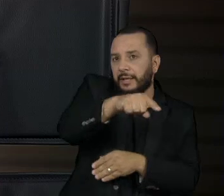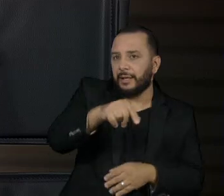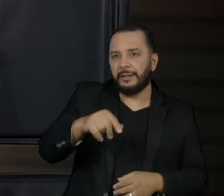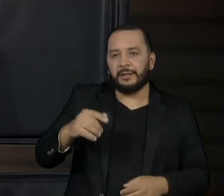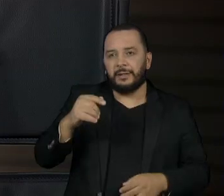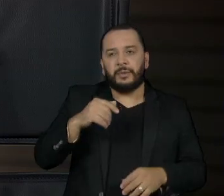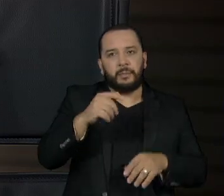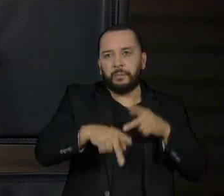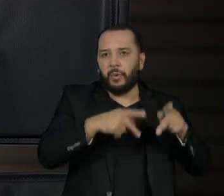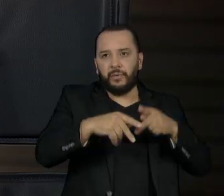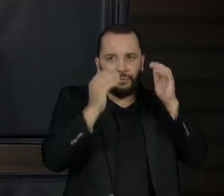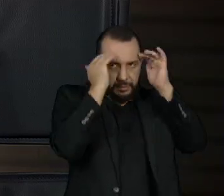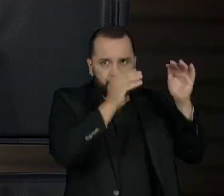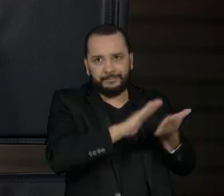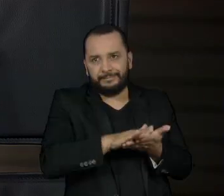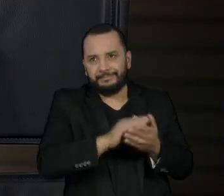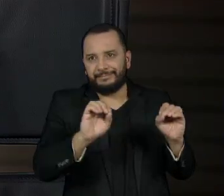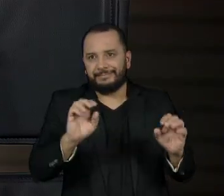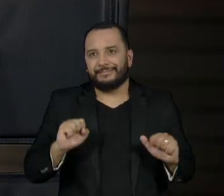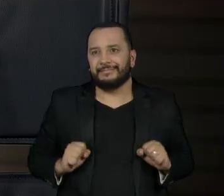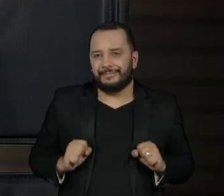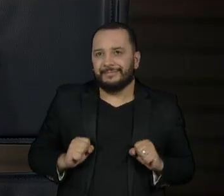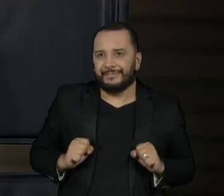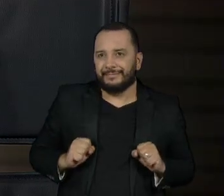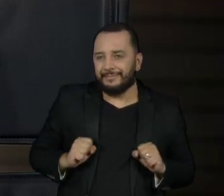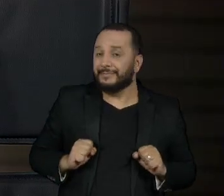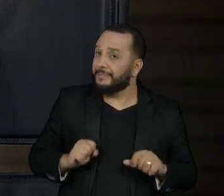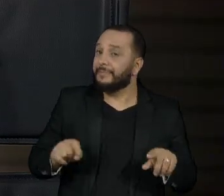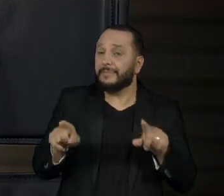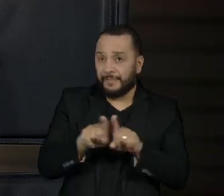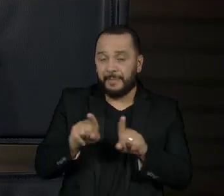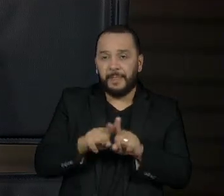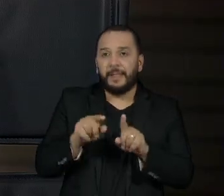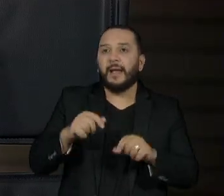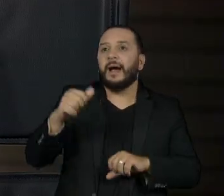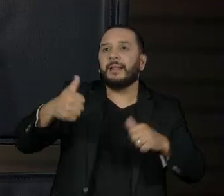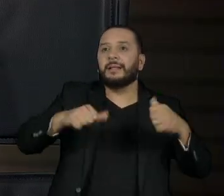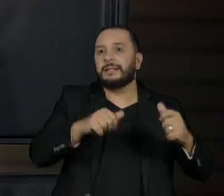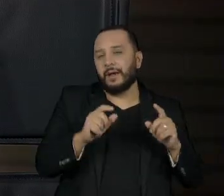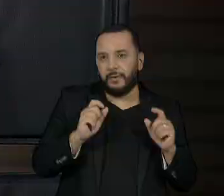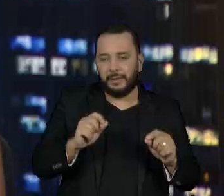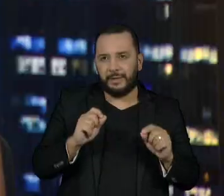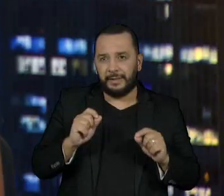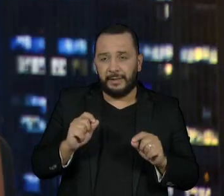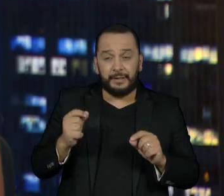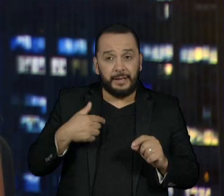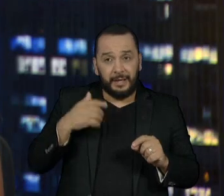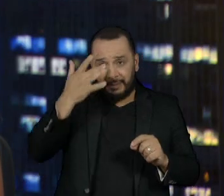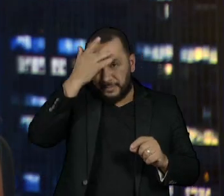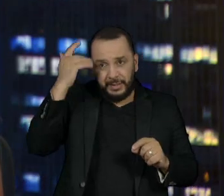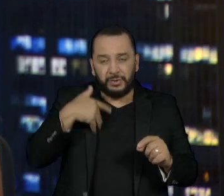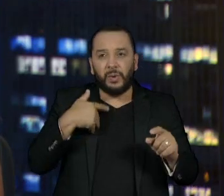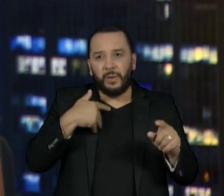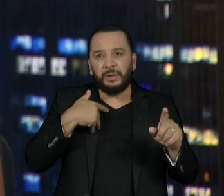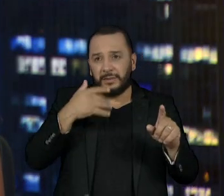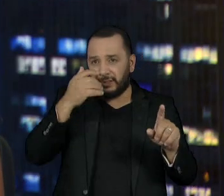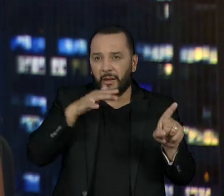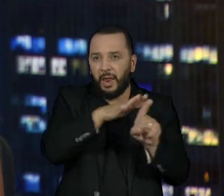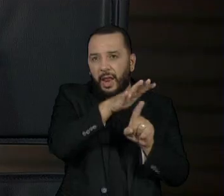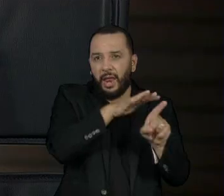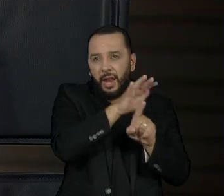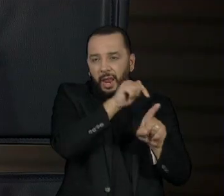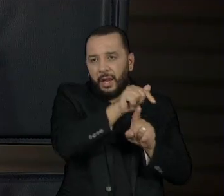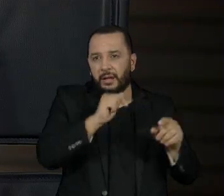acho que isso fica claro. Mas a gente também, a terceira variável que a gente precisa analisar é o bolsonarismo, né? Que não necessariamente vai se